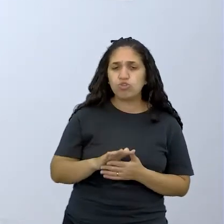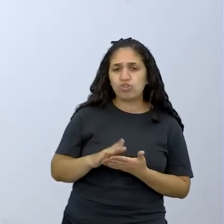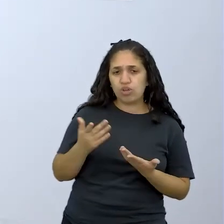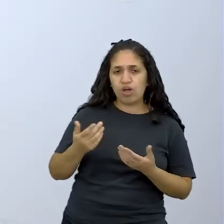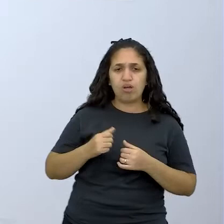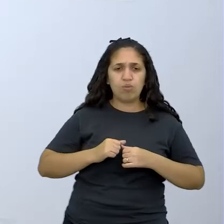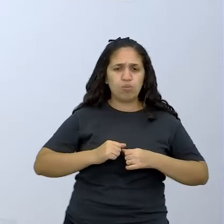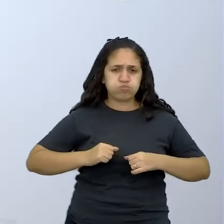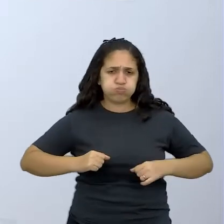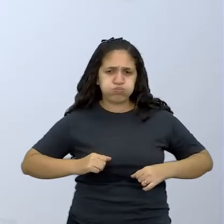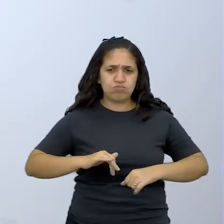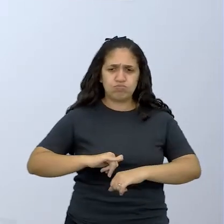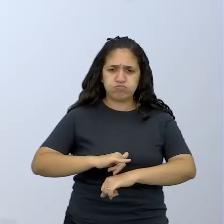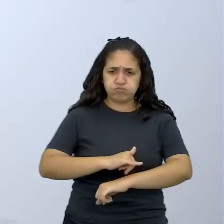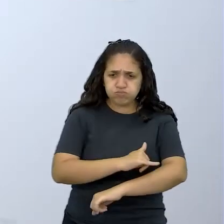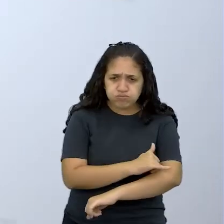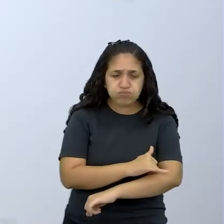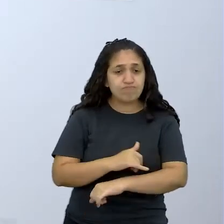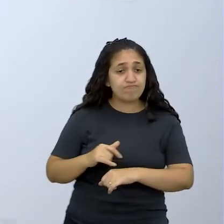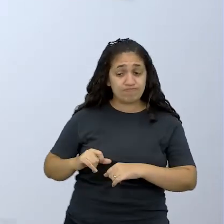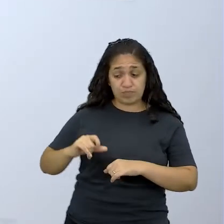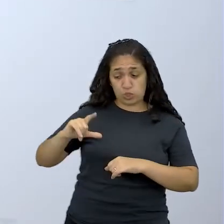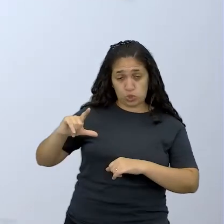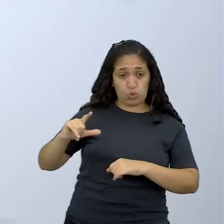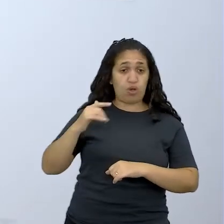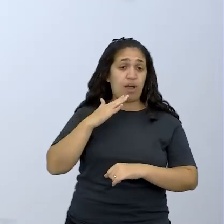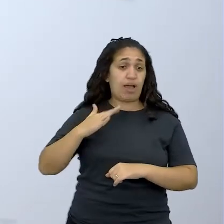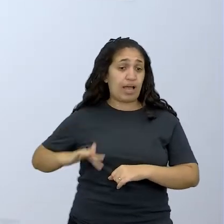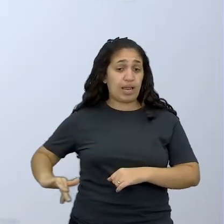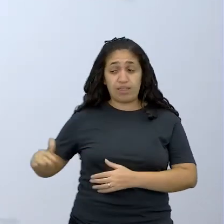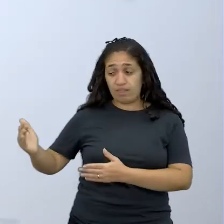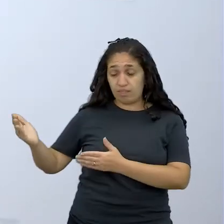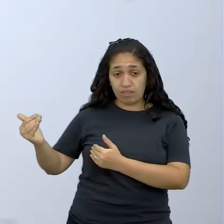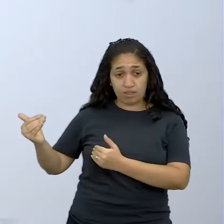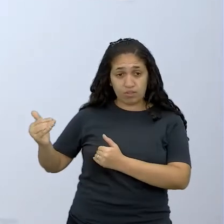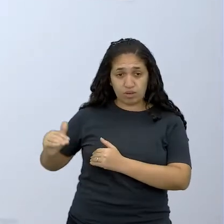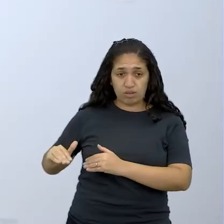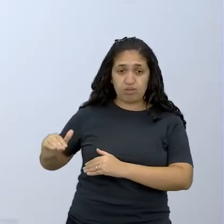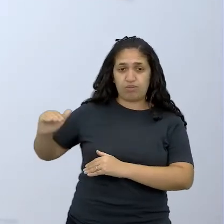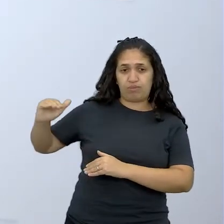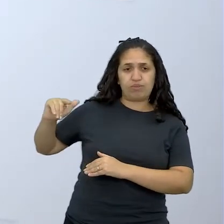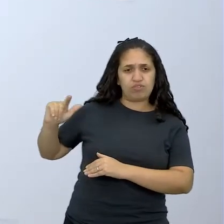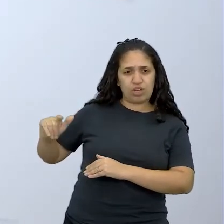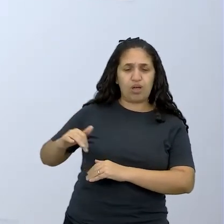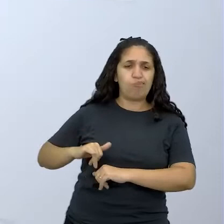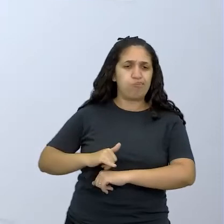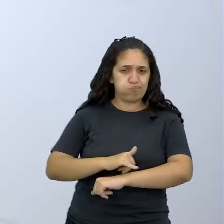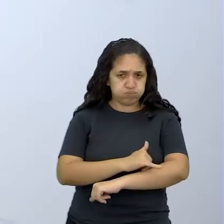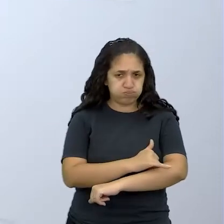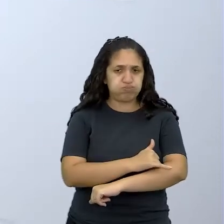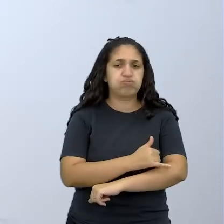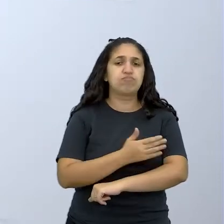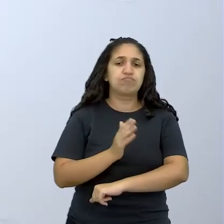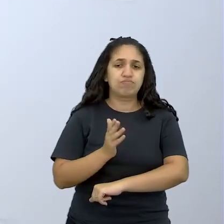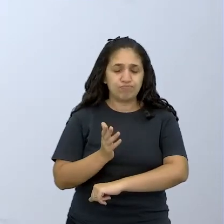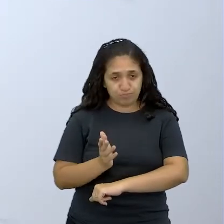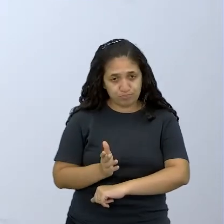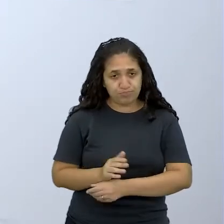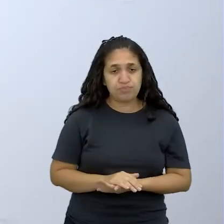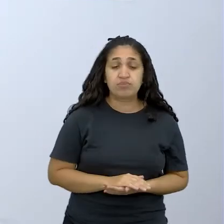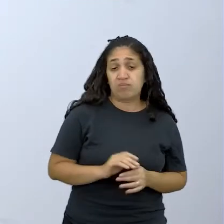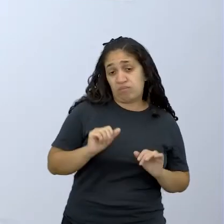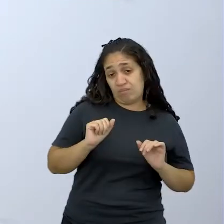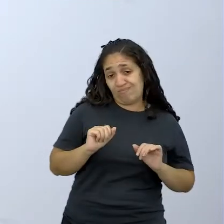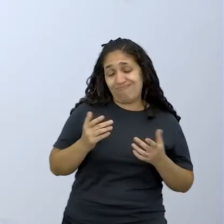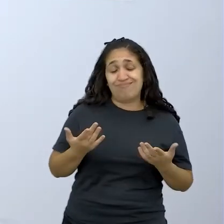sobrepeso e obesidade. Então crianças e adolescentes estão alguns aí acima do peso e isso pode